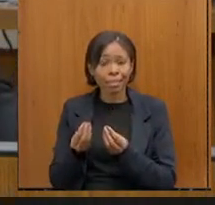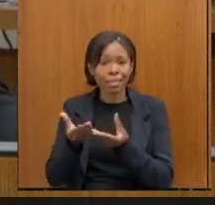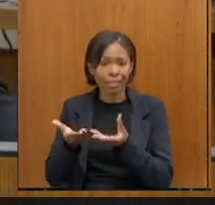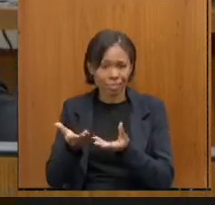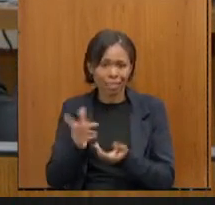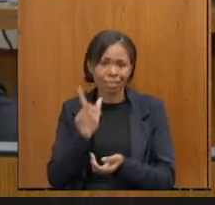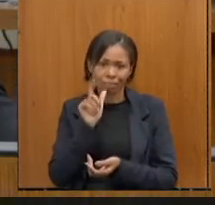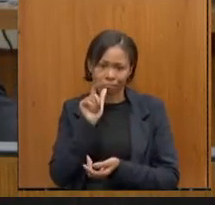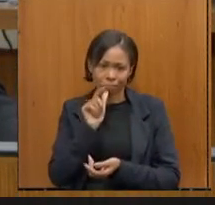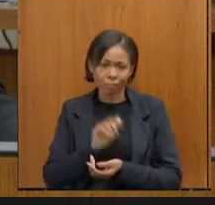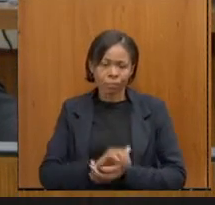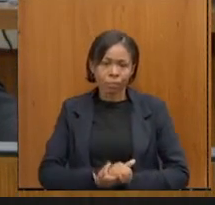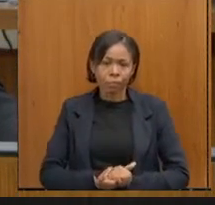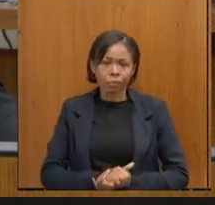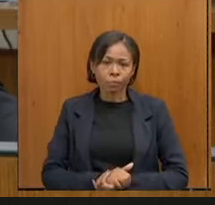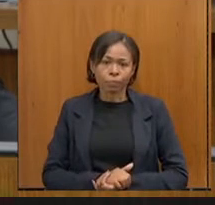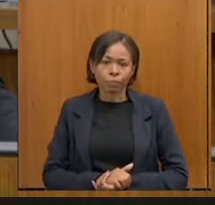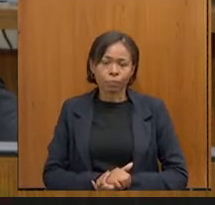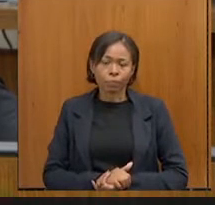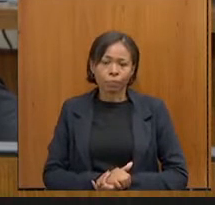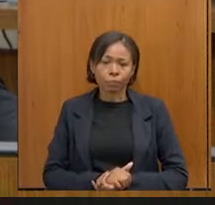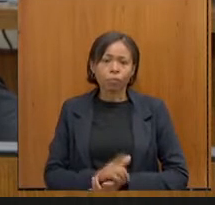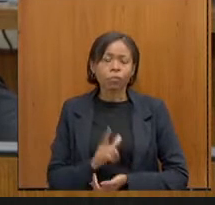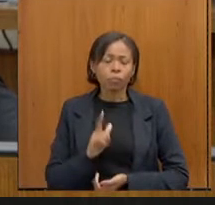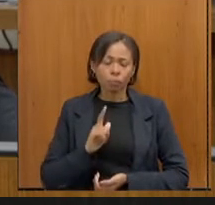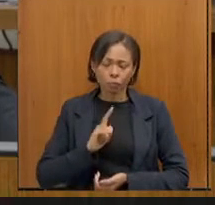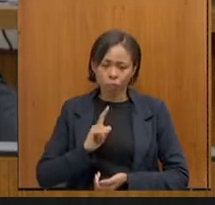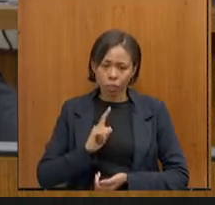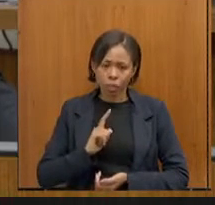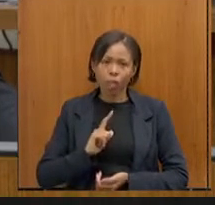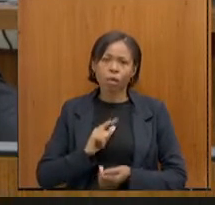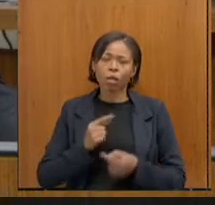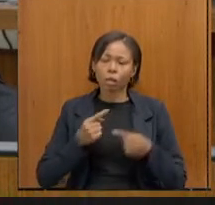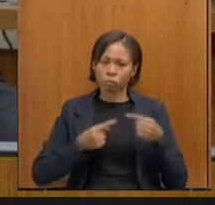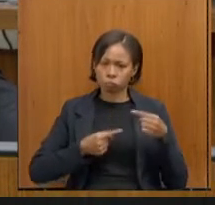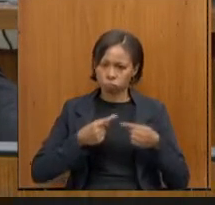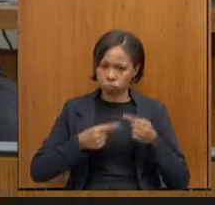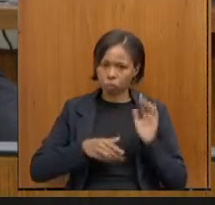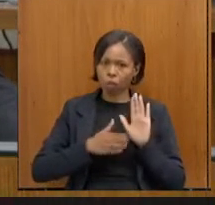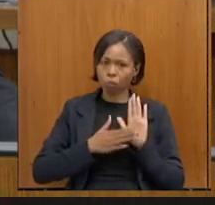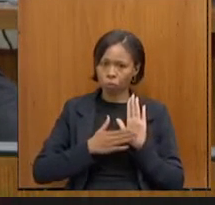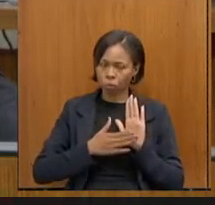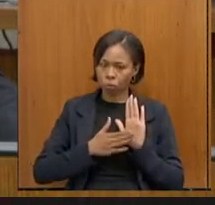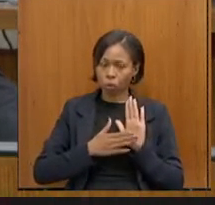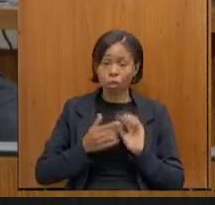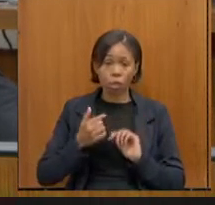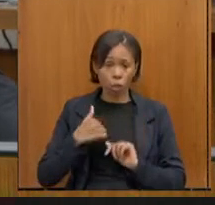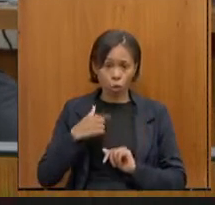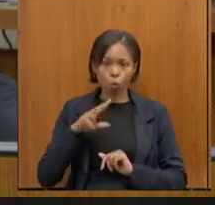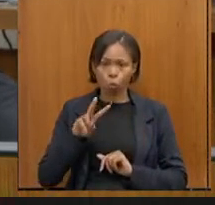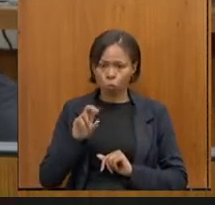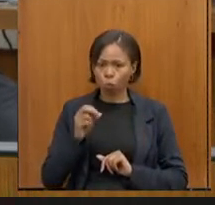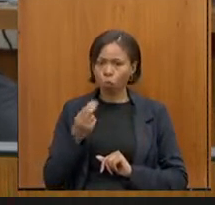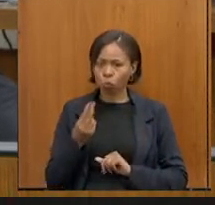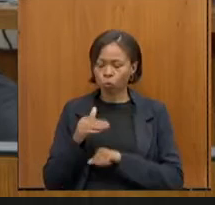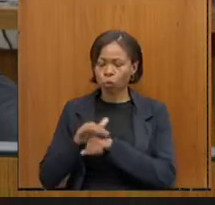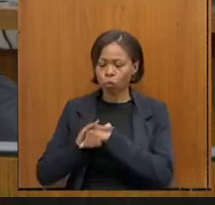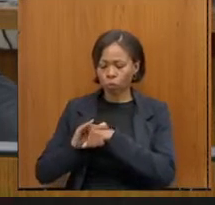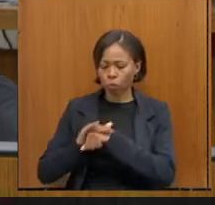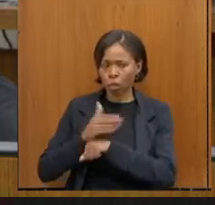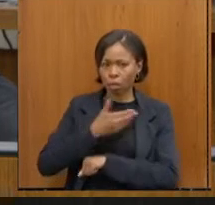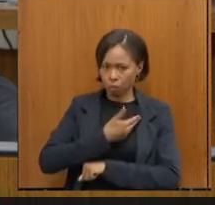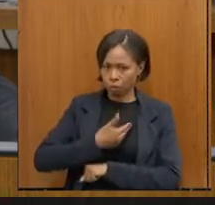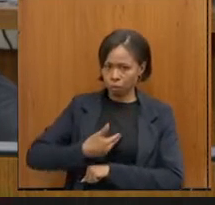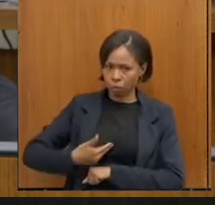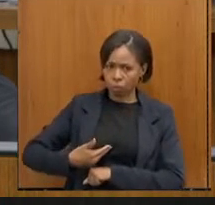então é nós temos sim essa essa política e eu vou conversar com o governador vou começar